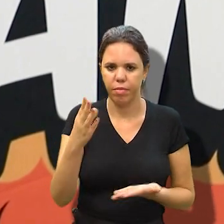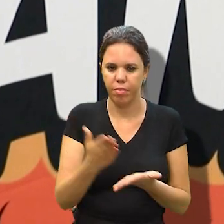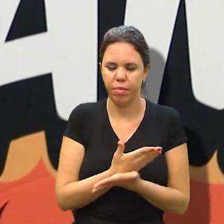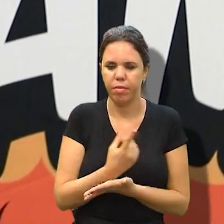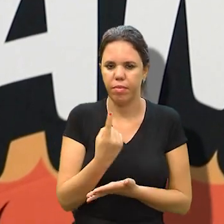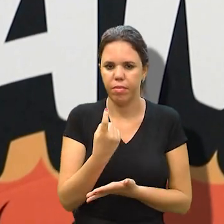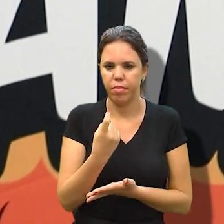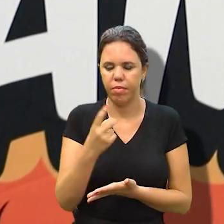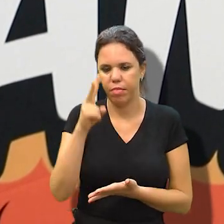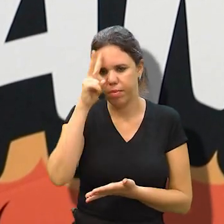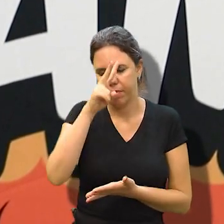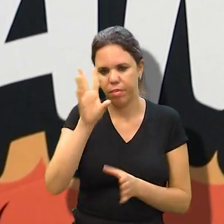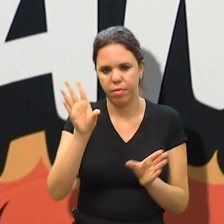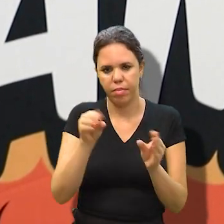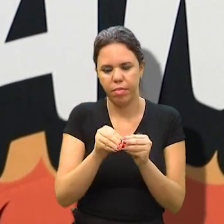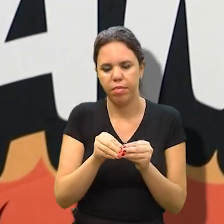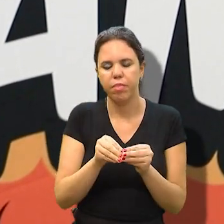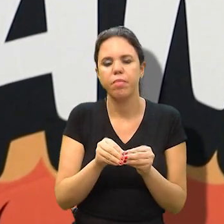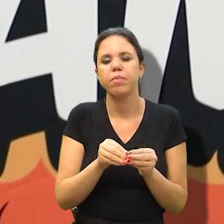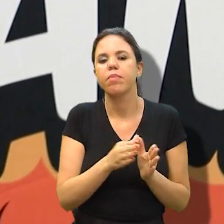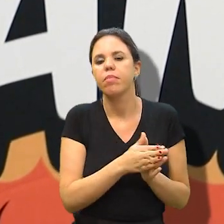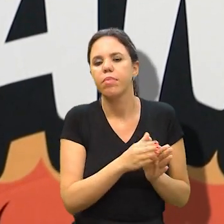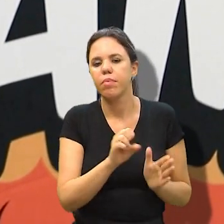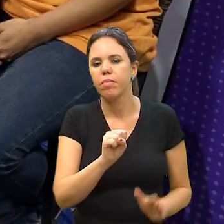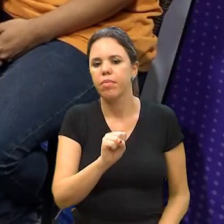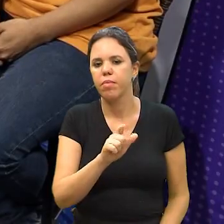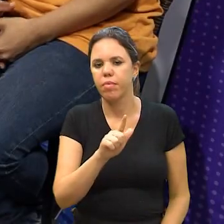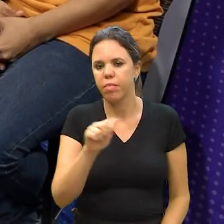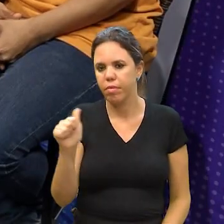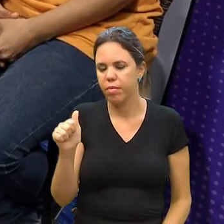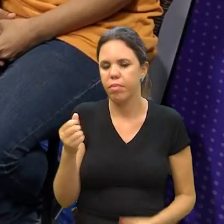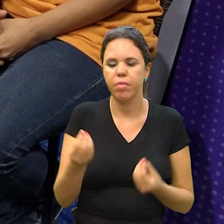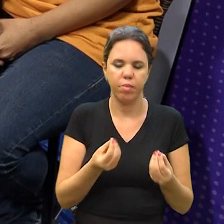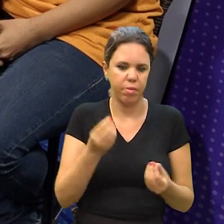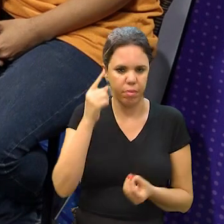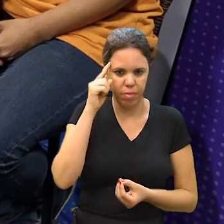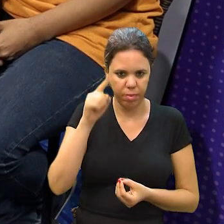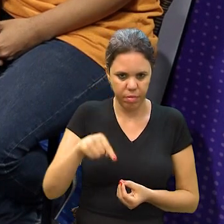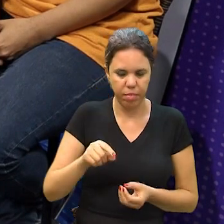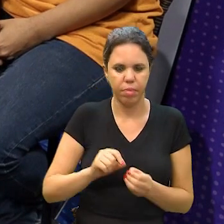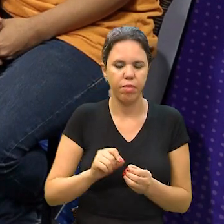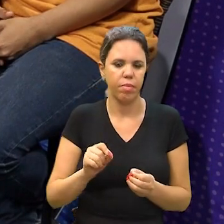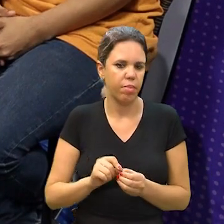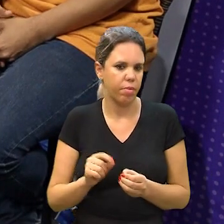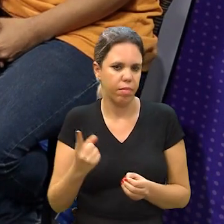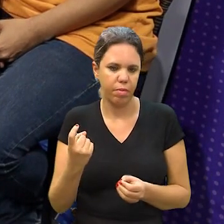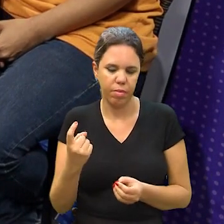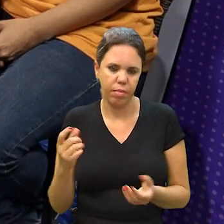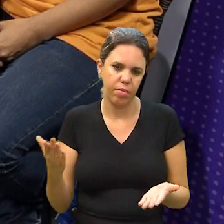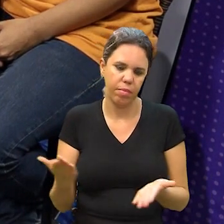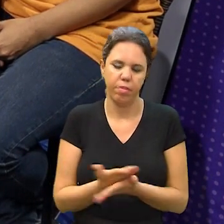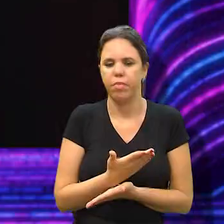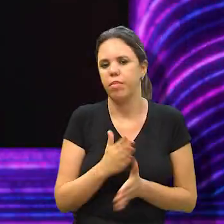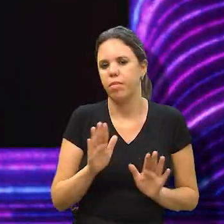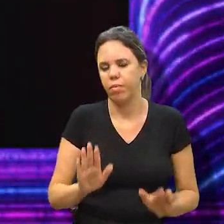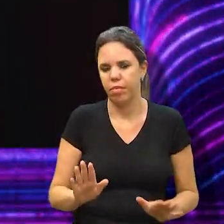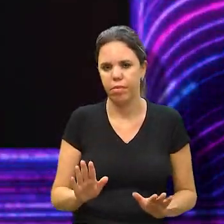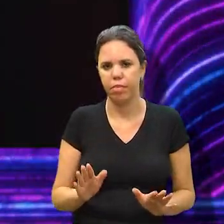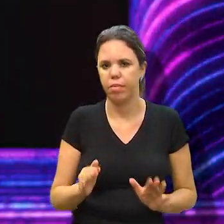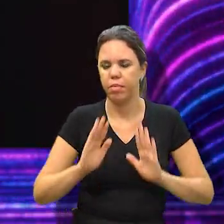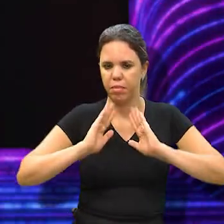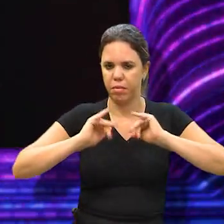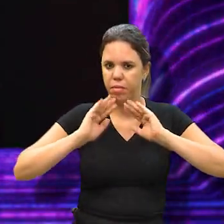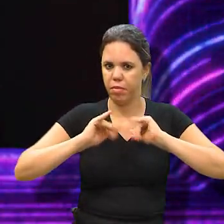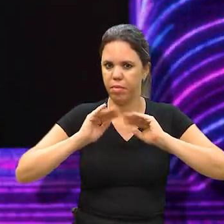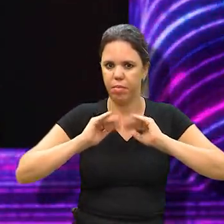uma história única e fechada, é uma saga? Então, a ideia era fazer um livro único, mas